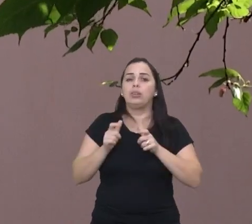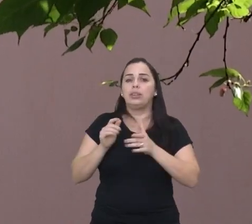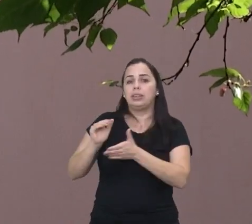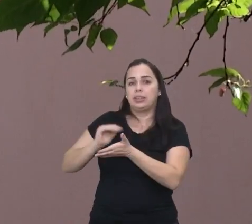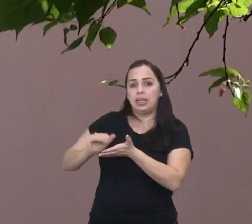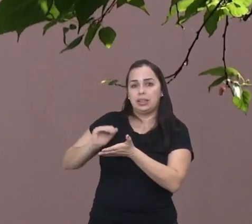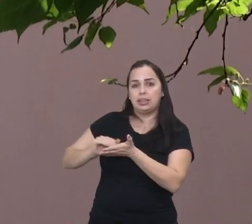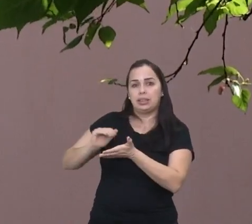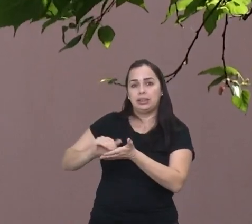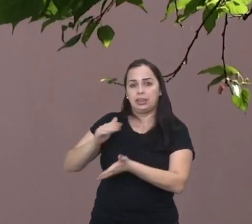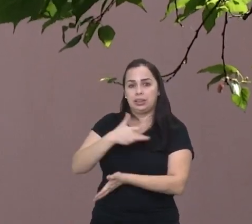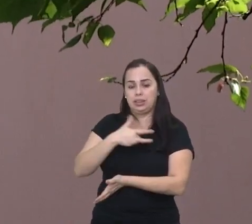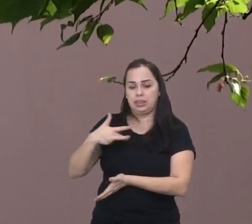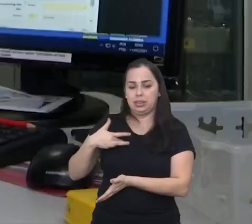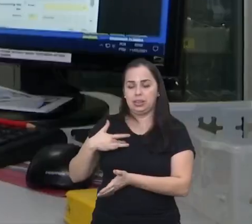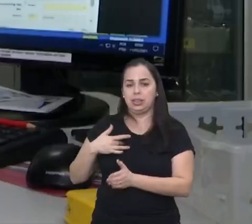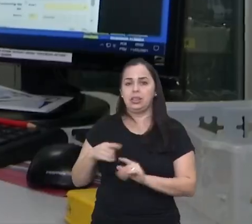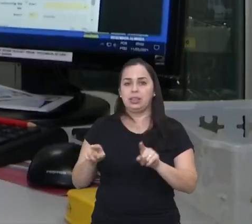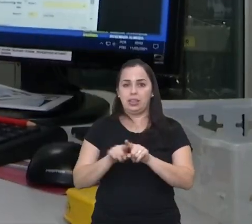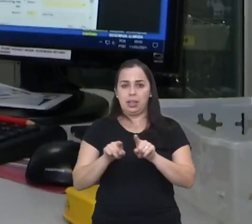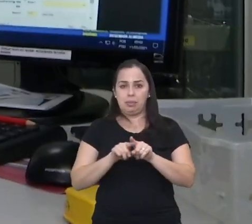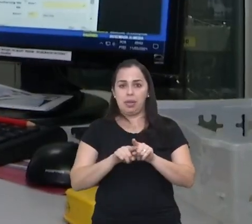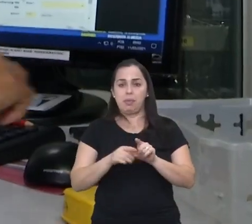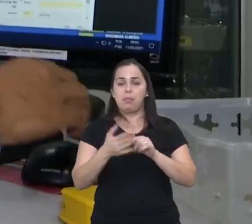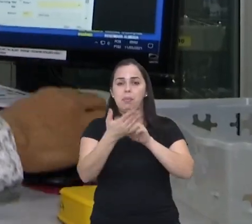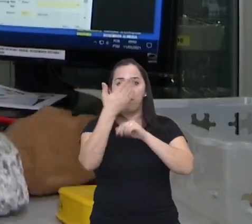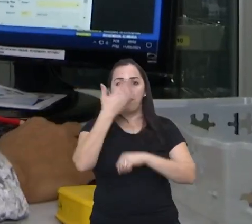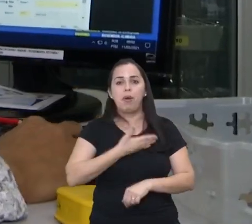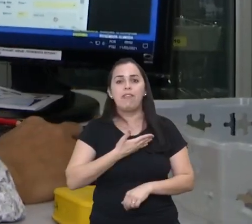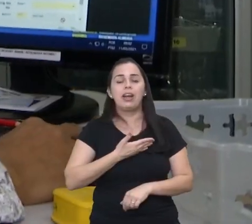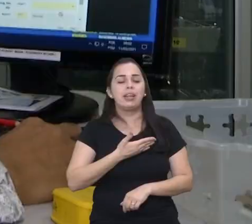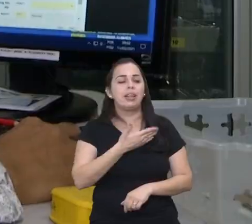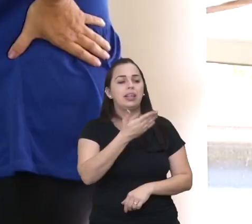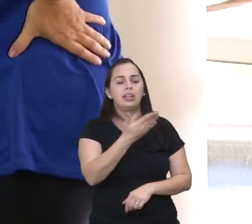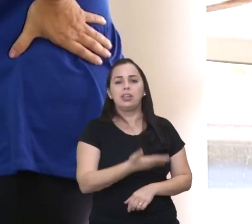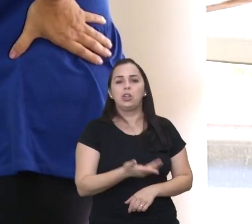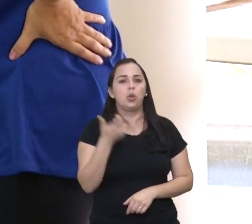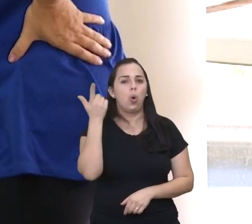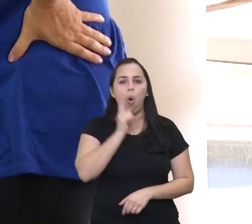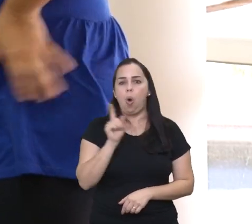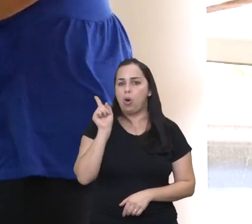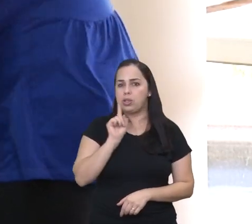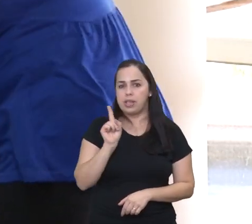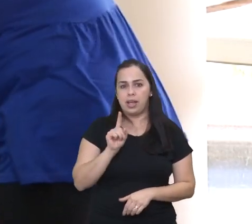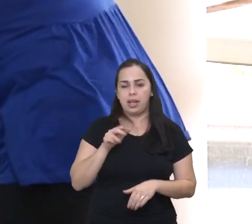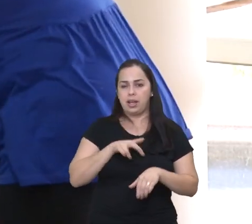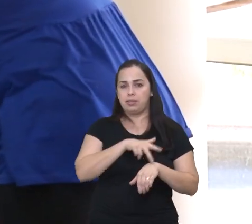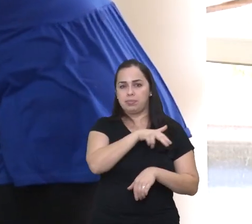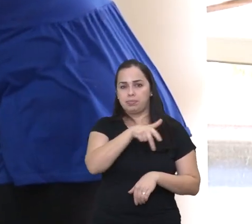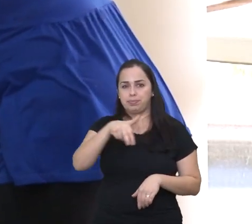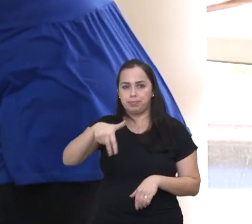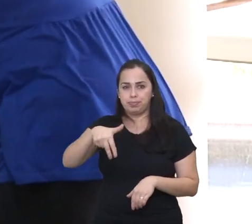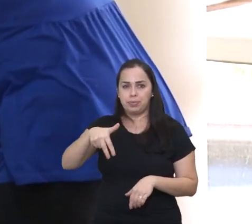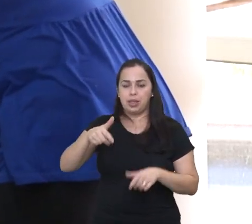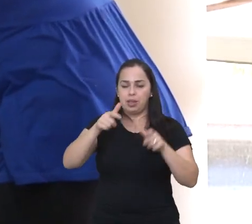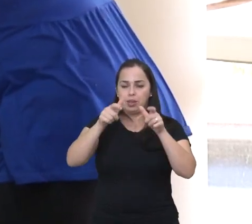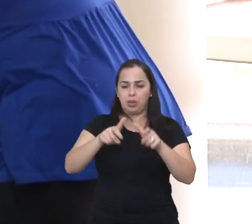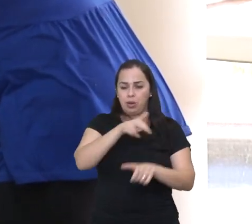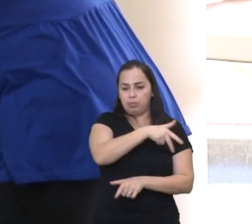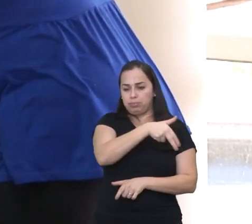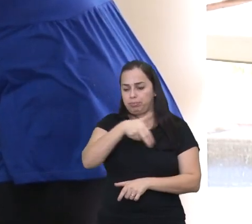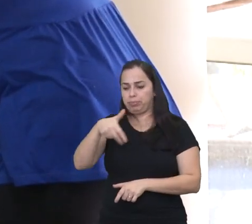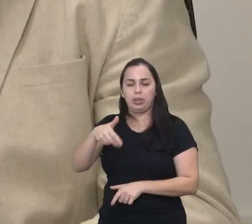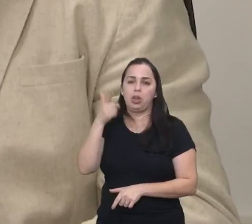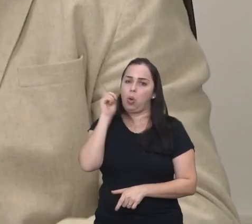Secretaria de Saúde mediante cadastro e comprovação de que estas pessoas estejam impossibilitadas de se deslocar até os pontos